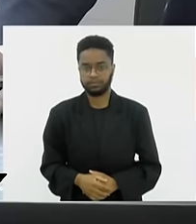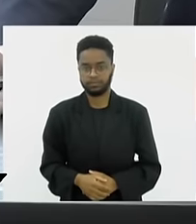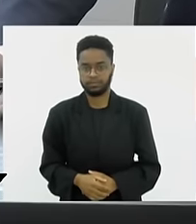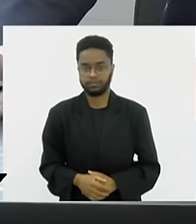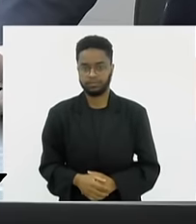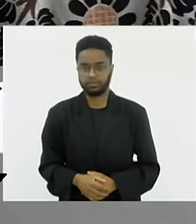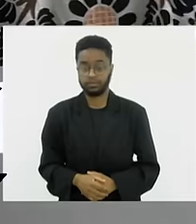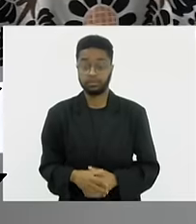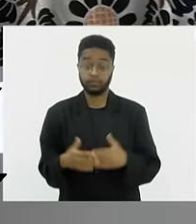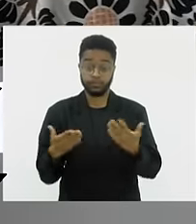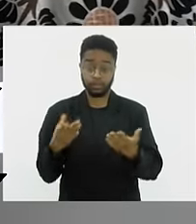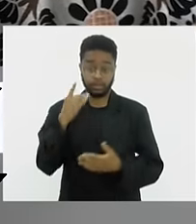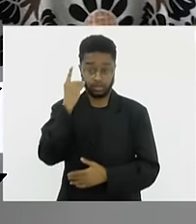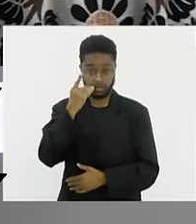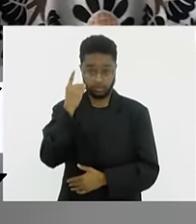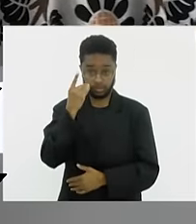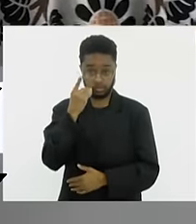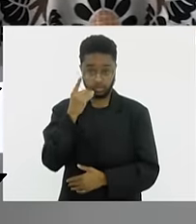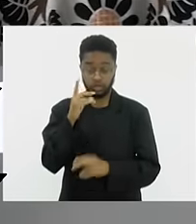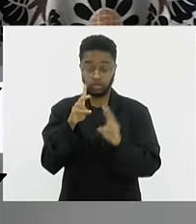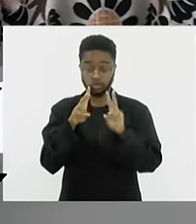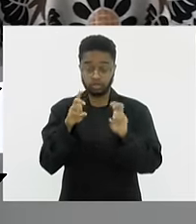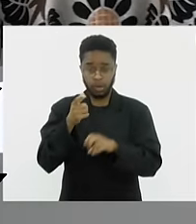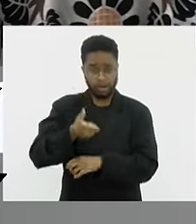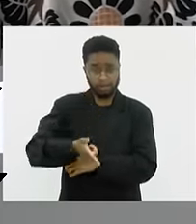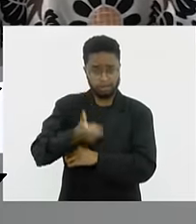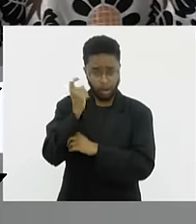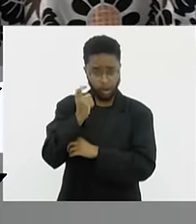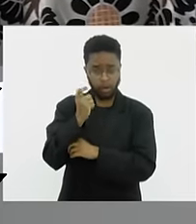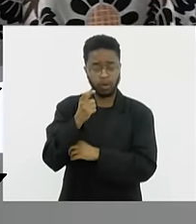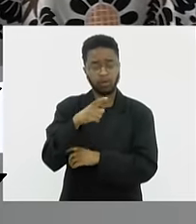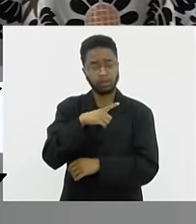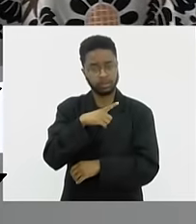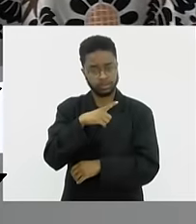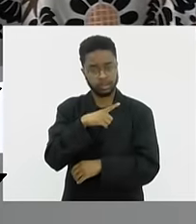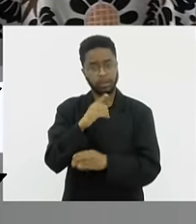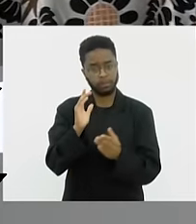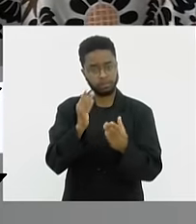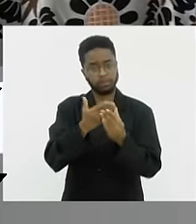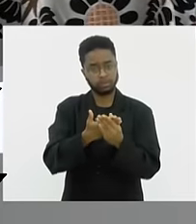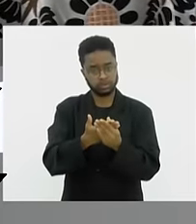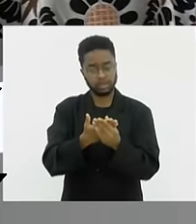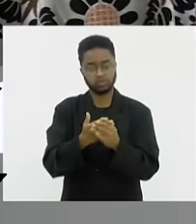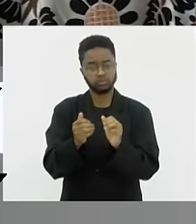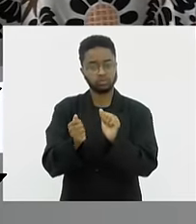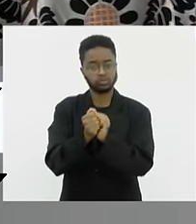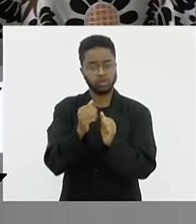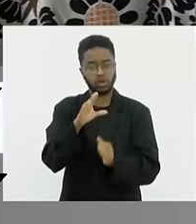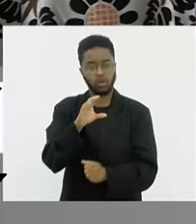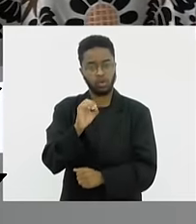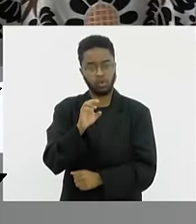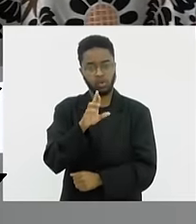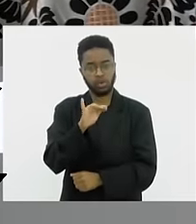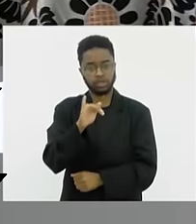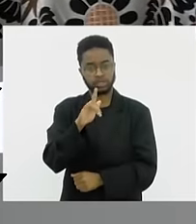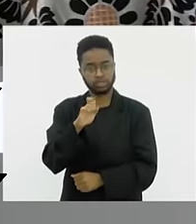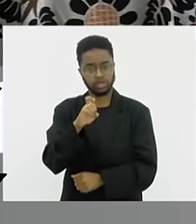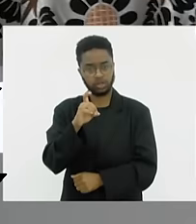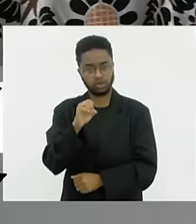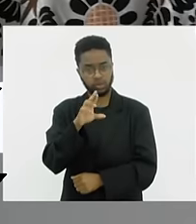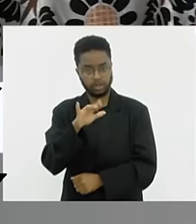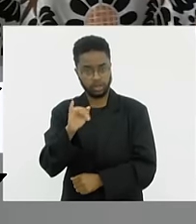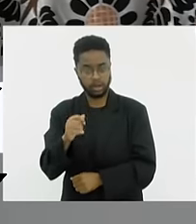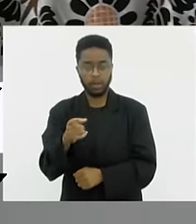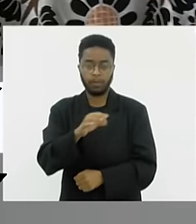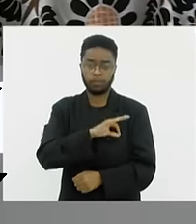Deputado, com relação ao disparo, o servidor foi aberto o processo na corregedoria, o policial foi devolvido e o agente do